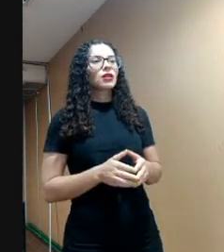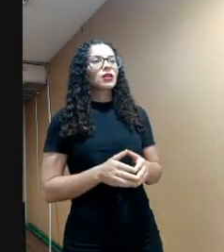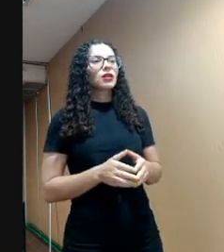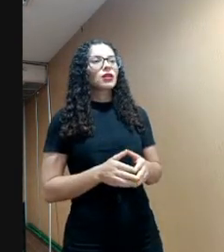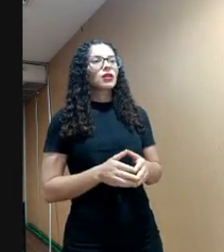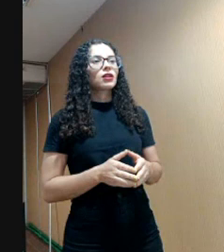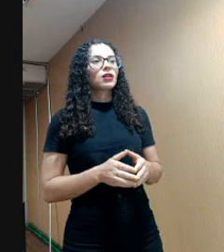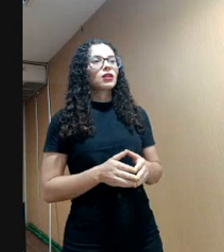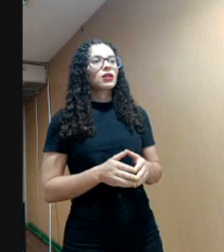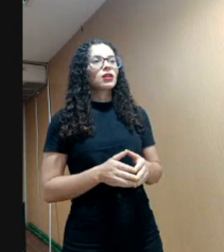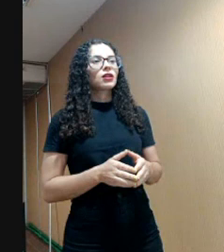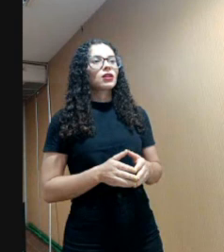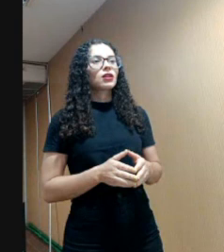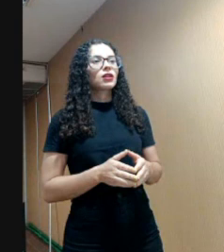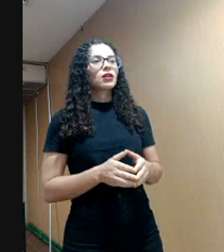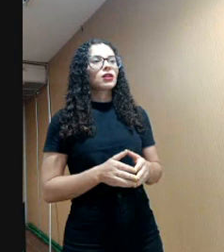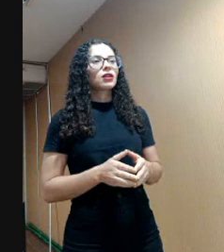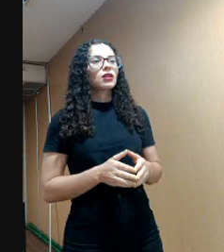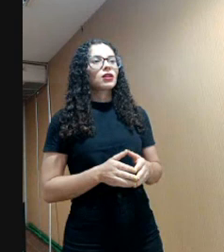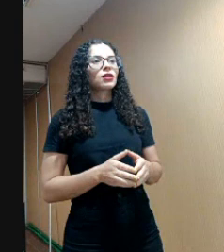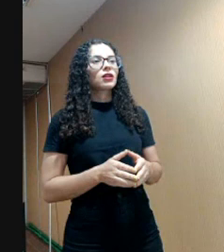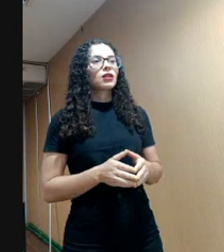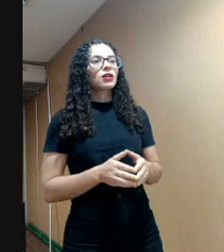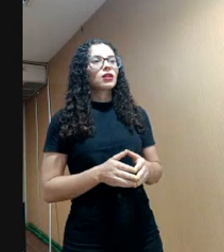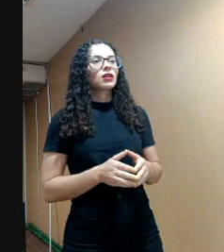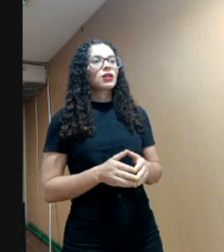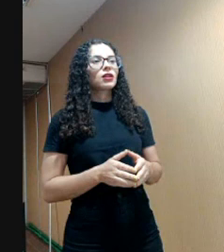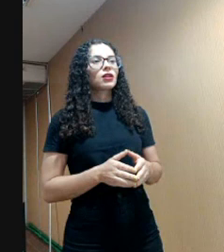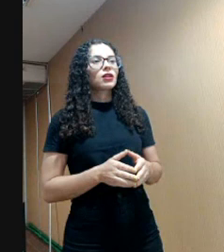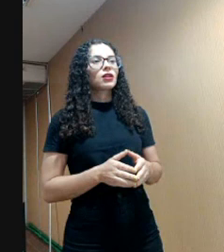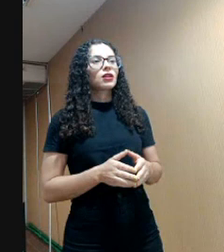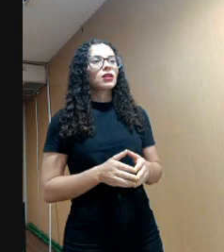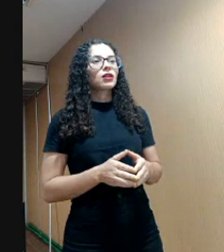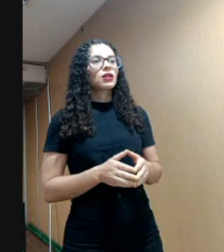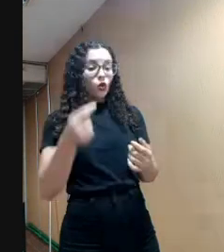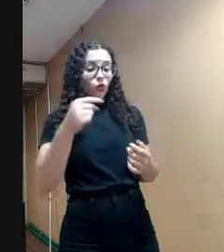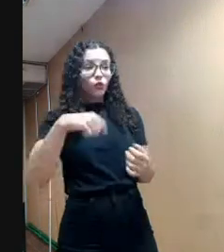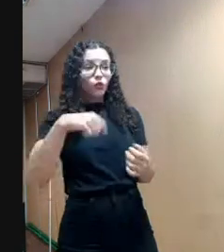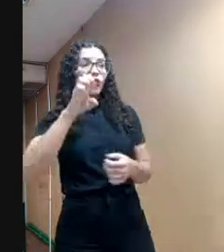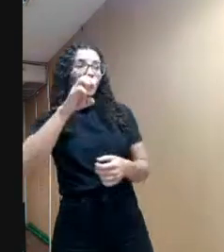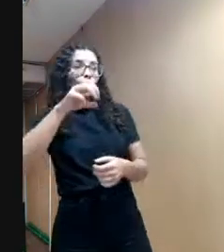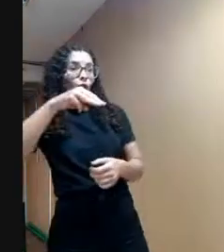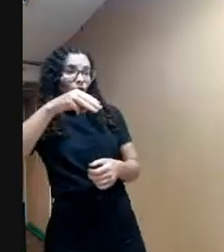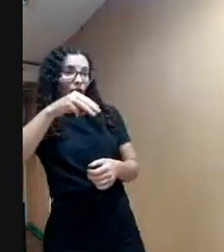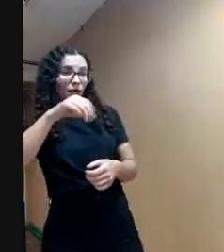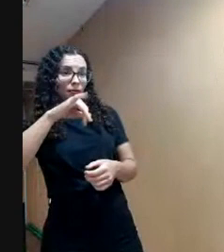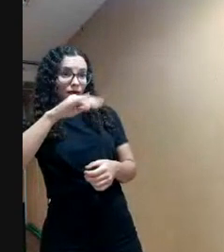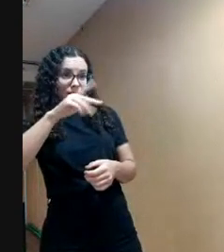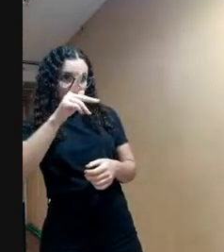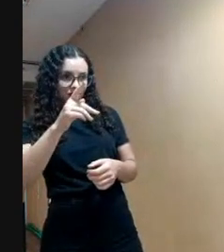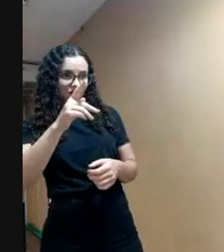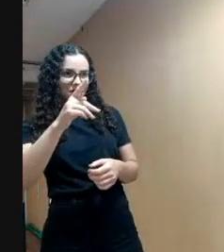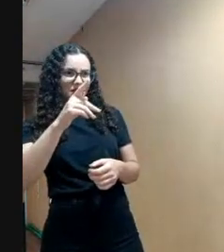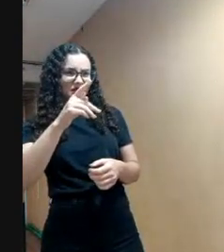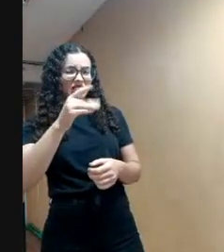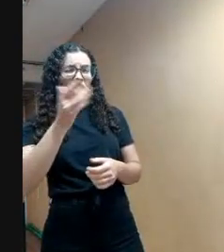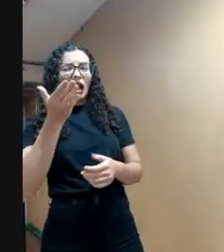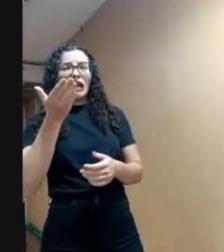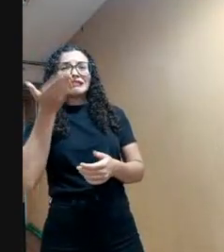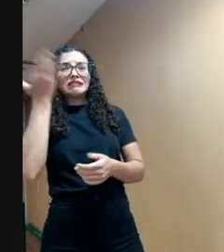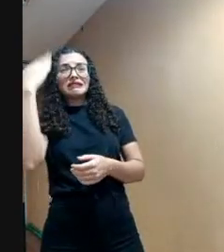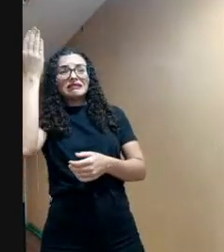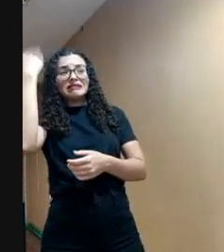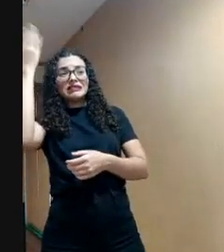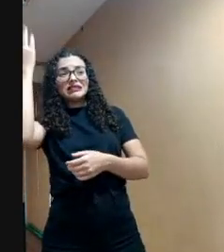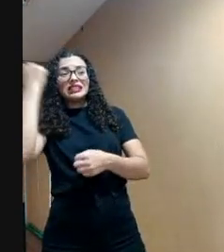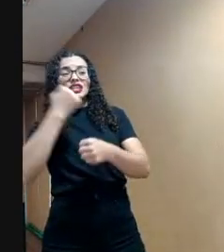planejado desde o mês de dezembro. Então, é um evento que movimenta os docentes, movimenta alguns alunos